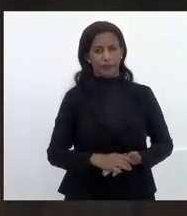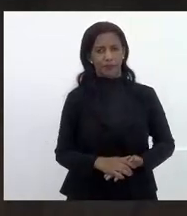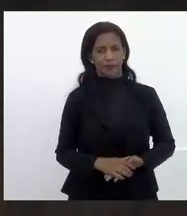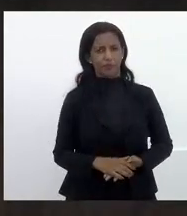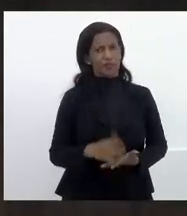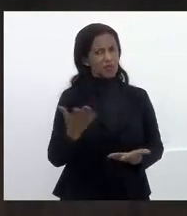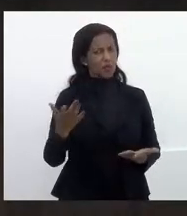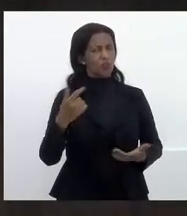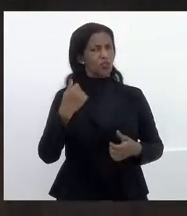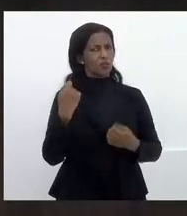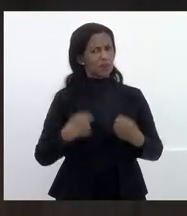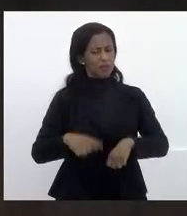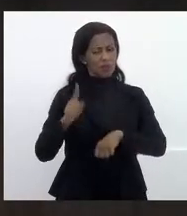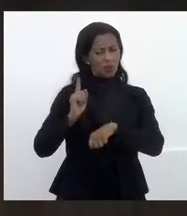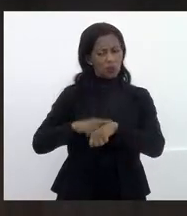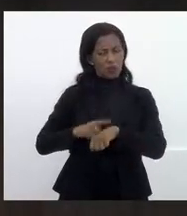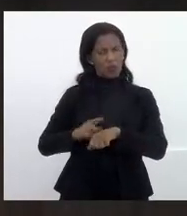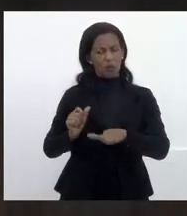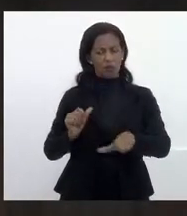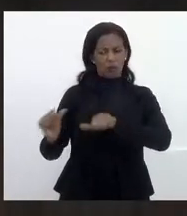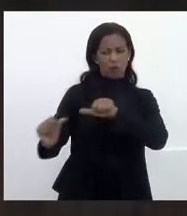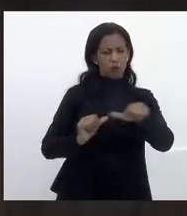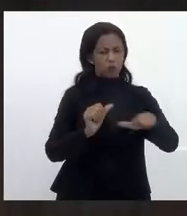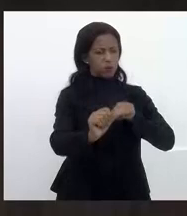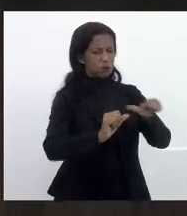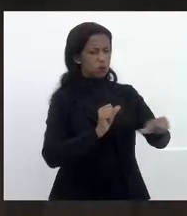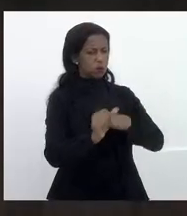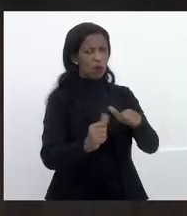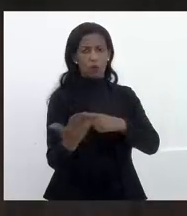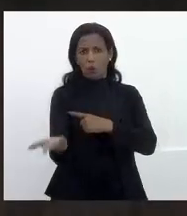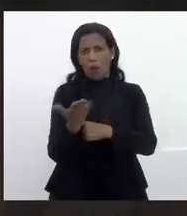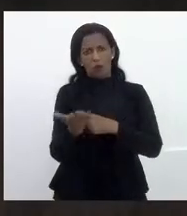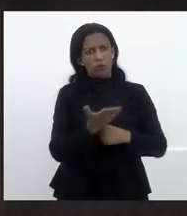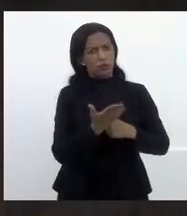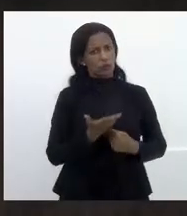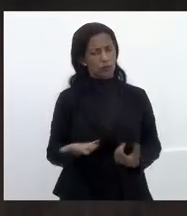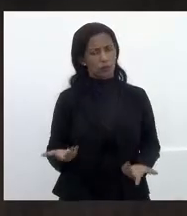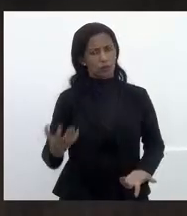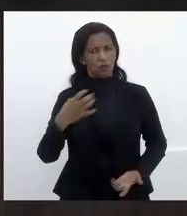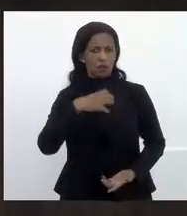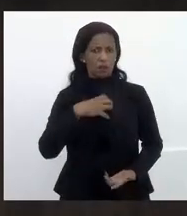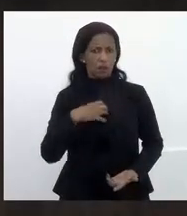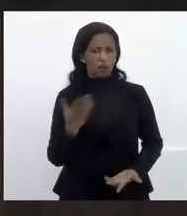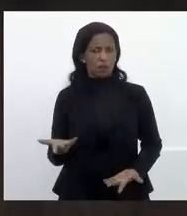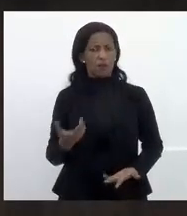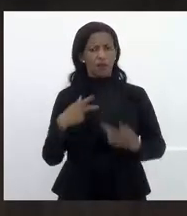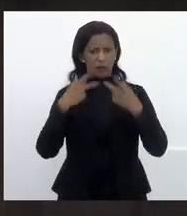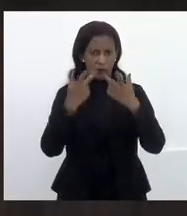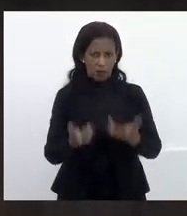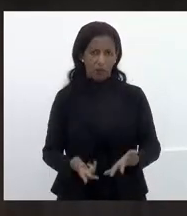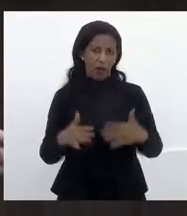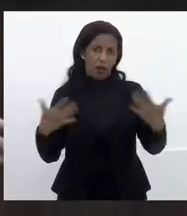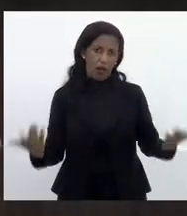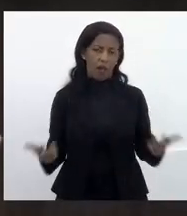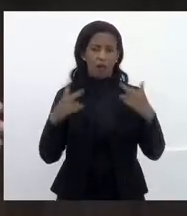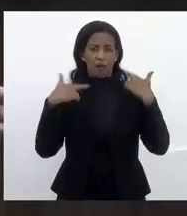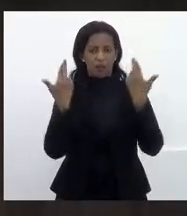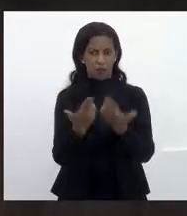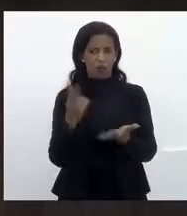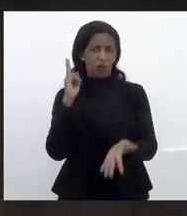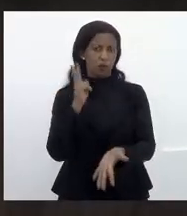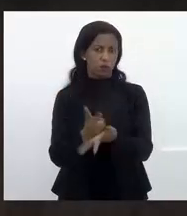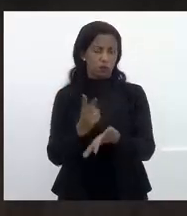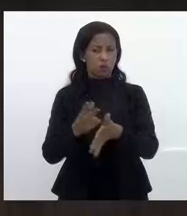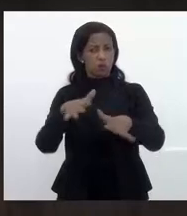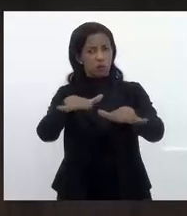reflexão enfim e essa sucessão de diversões essa situação de questões nos ajuda Então nesse sentido fazer essa ponderação claro que sua audiência tem que ser